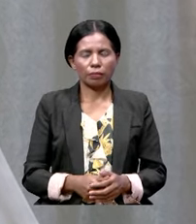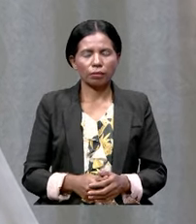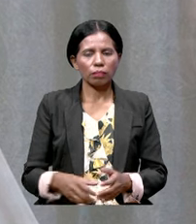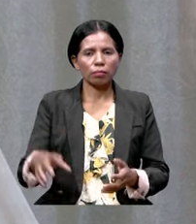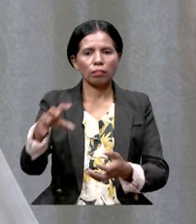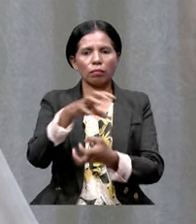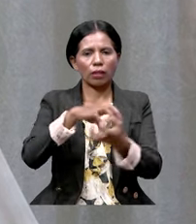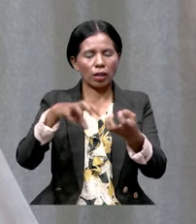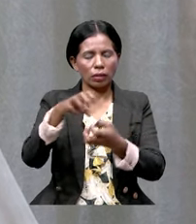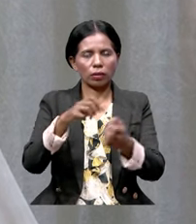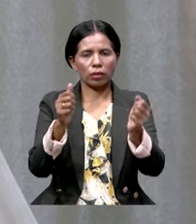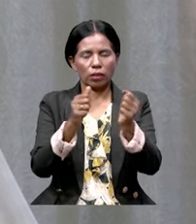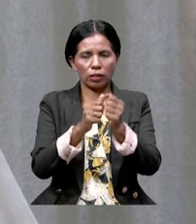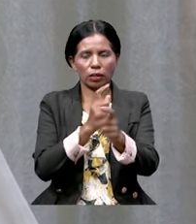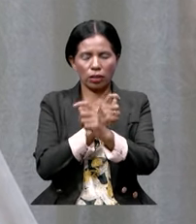Ró,